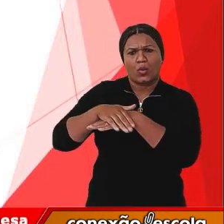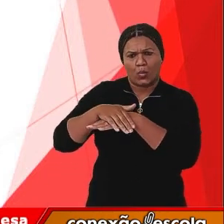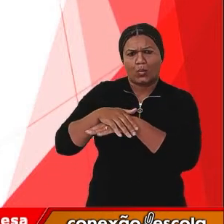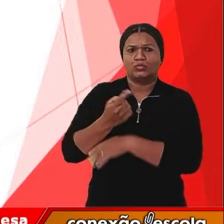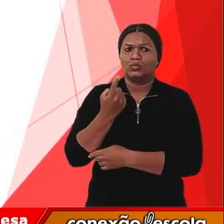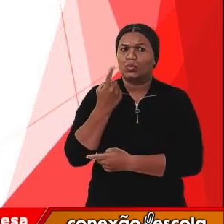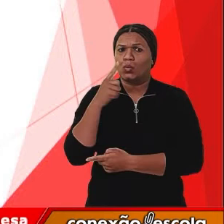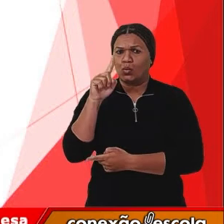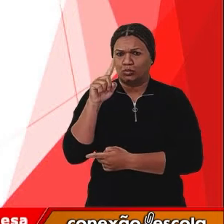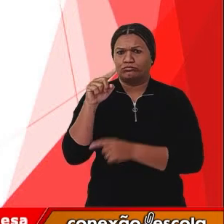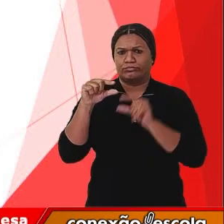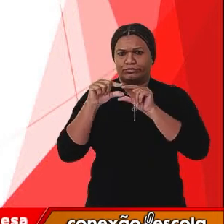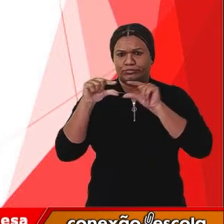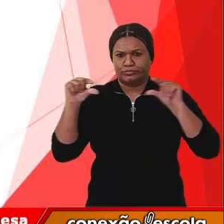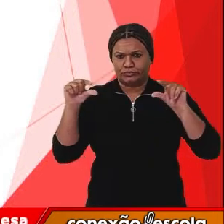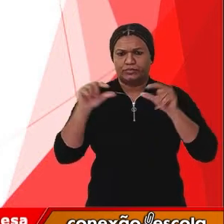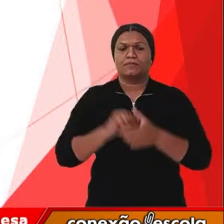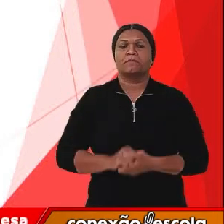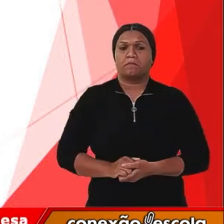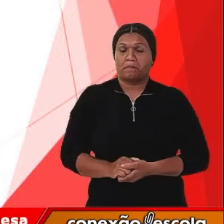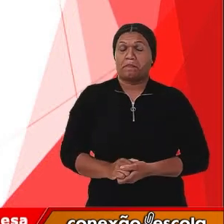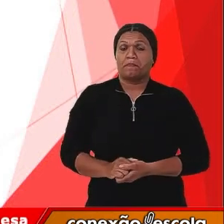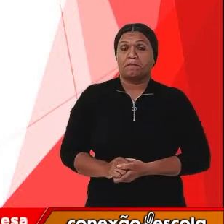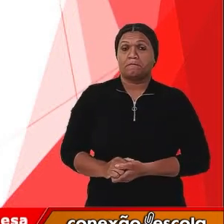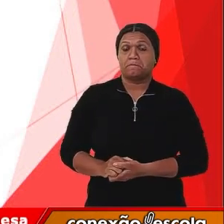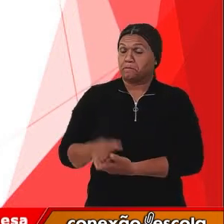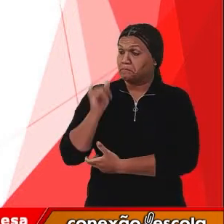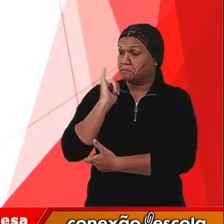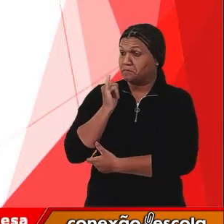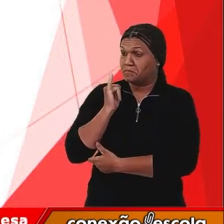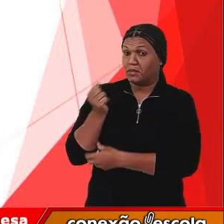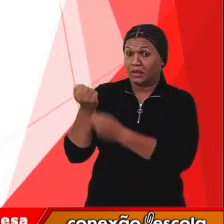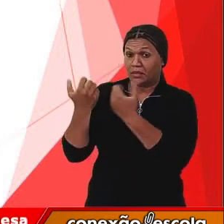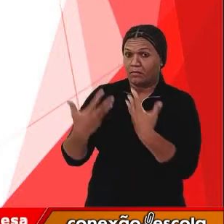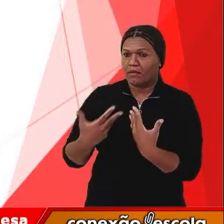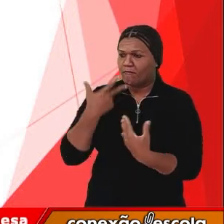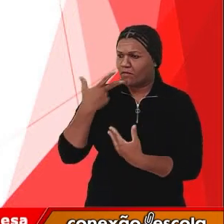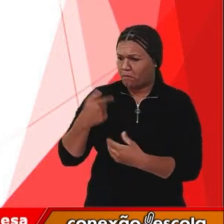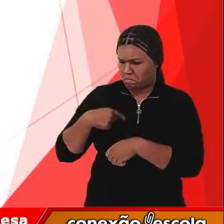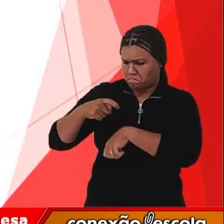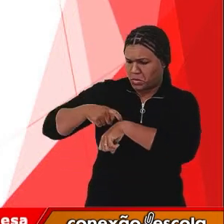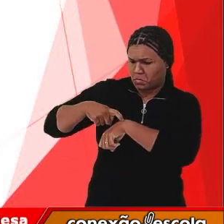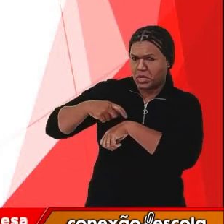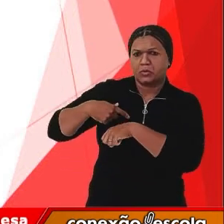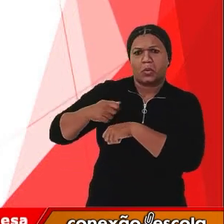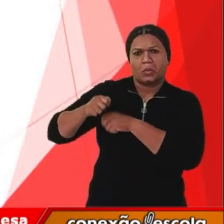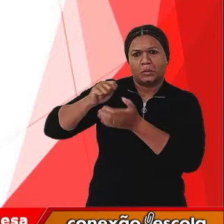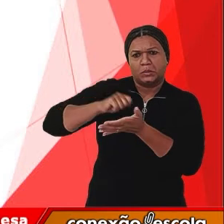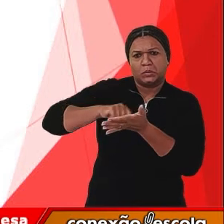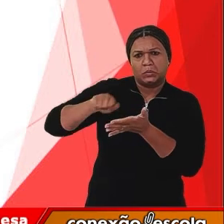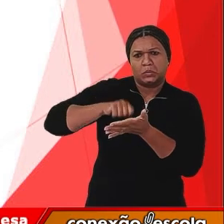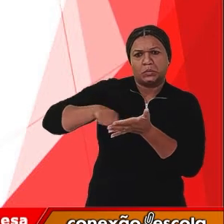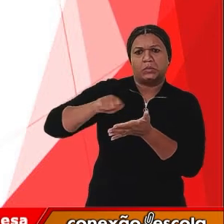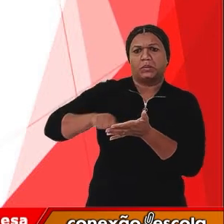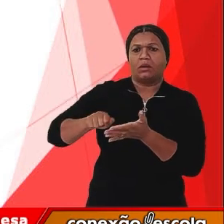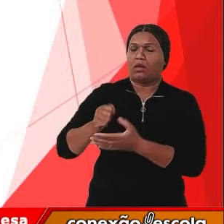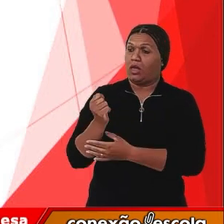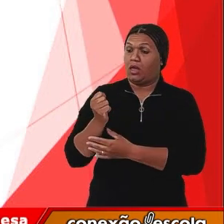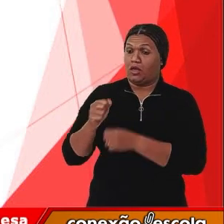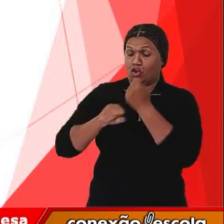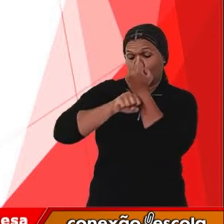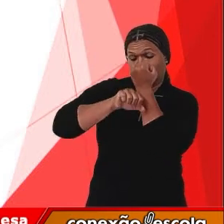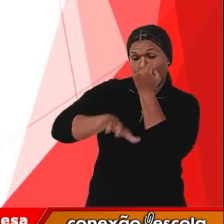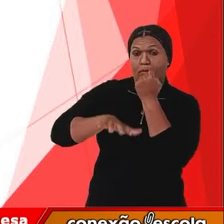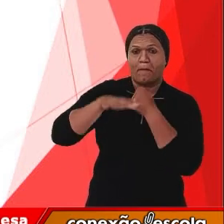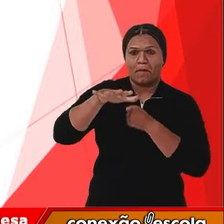estrofe é o eu lírico fala aqui quando ele escreve a sombra põe a mão por